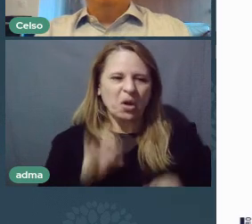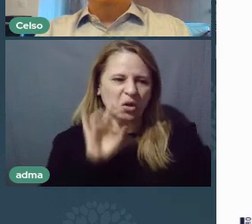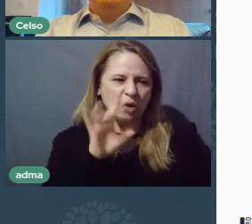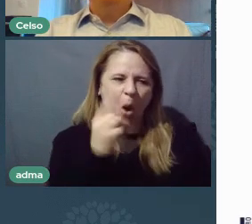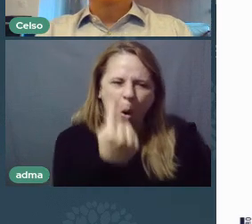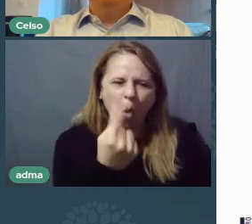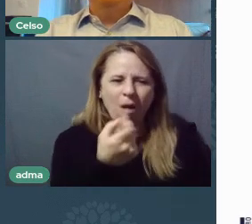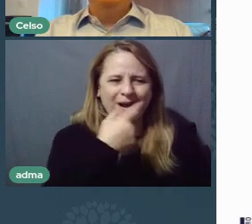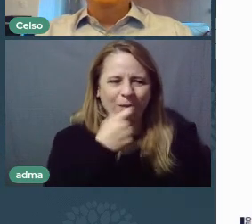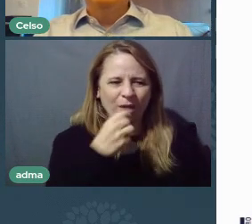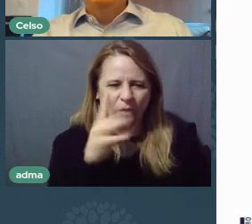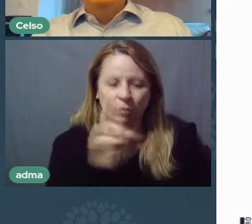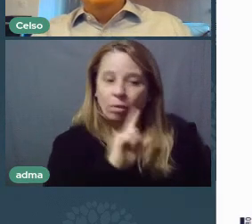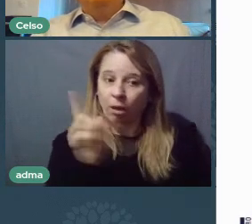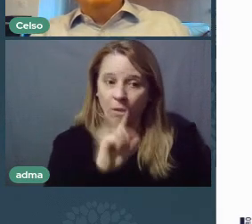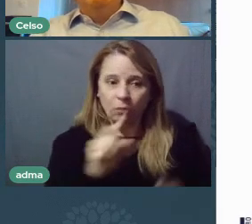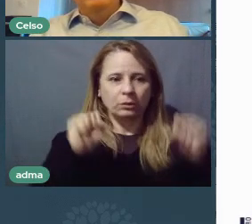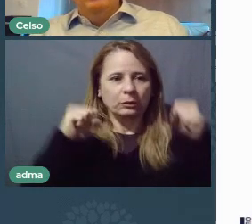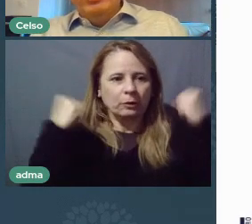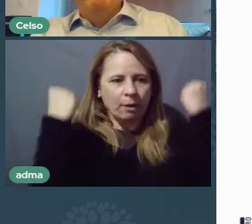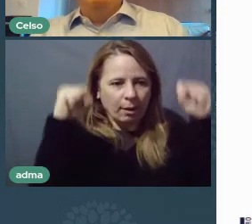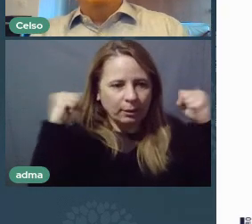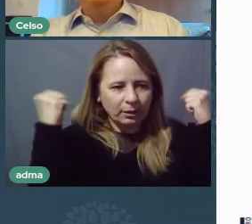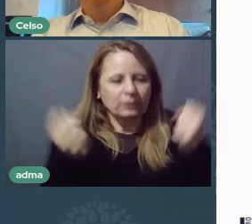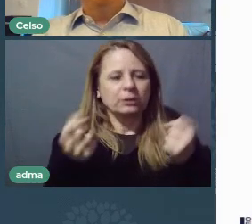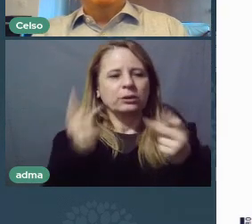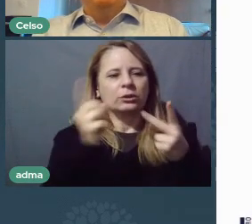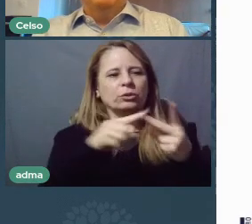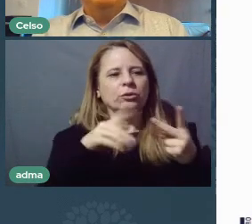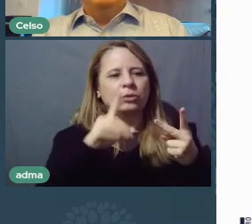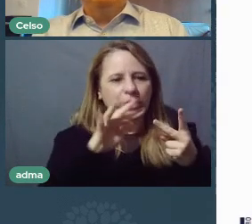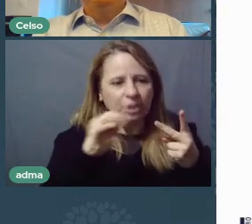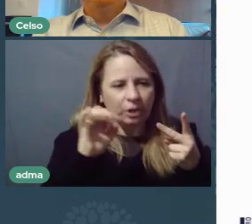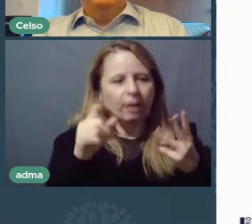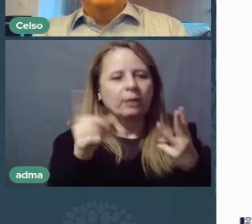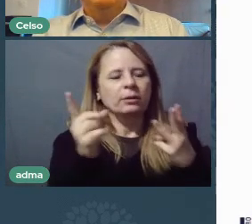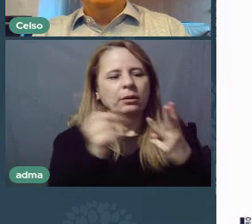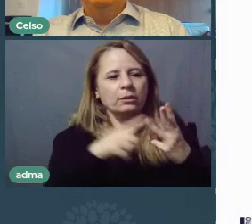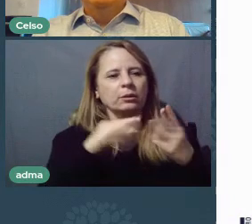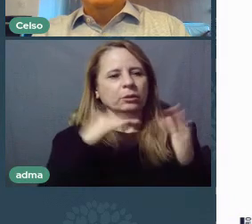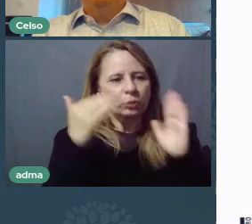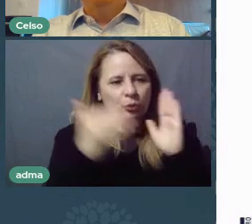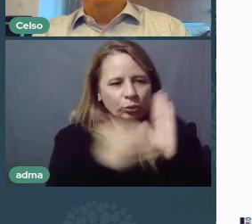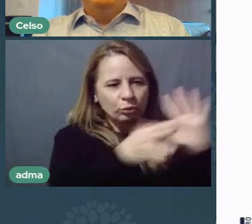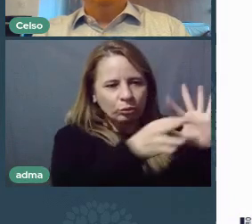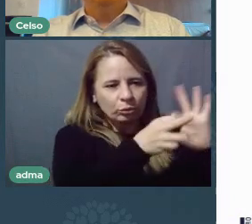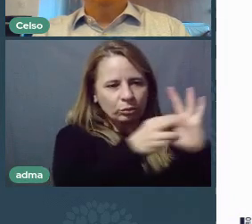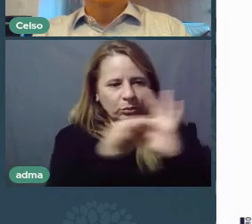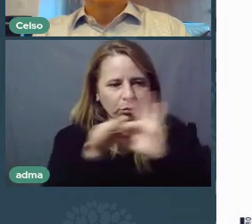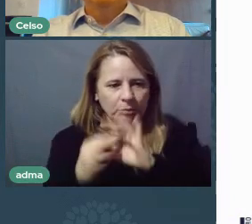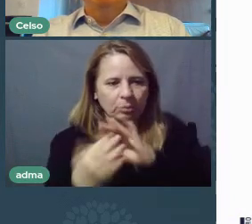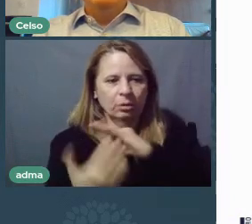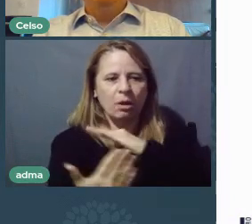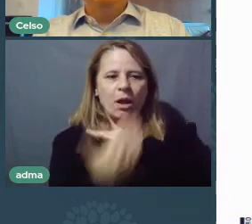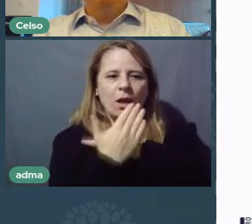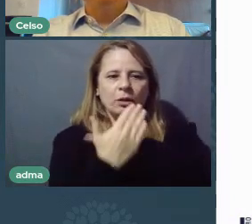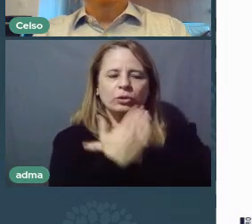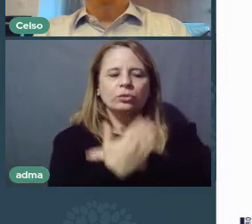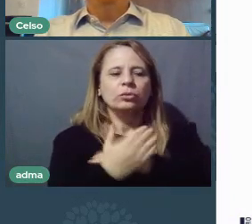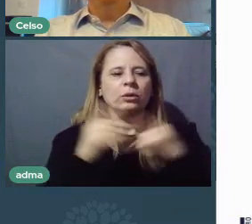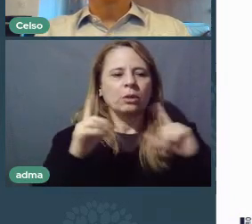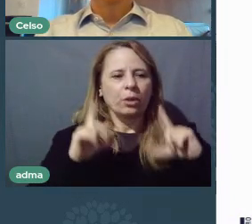a pessoa faz exercício, esta melhora foi ainda maior, né? Então, a gente olha aqui, as diferenças são